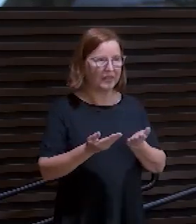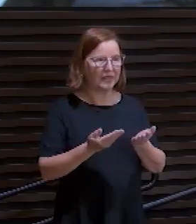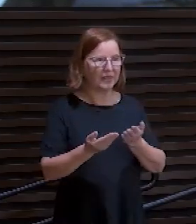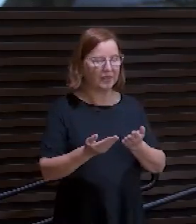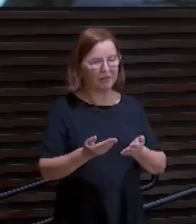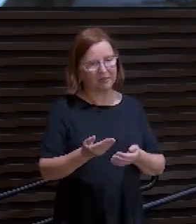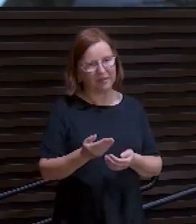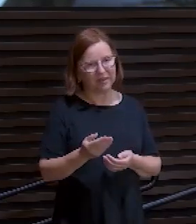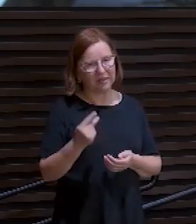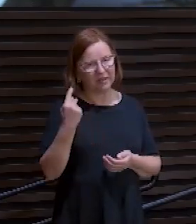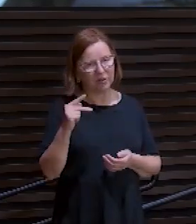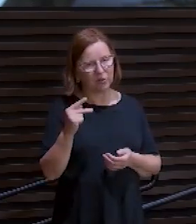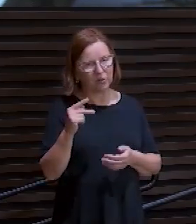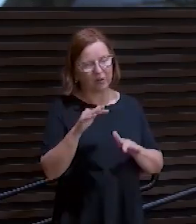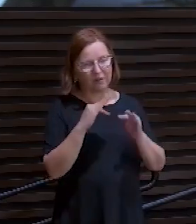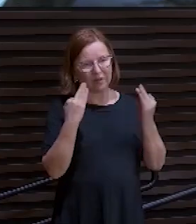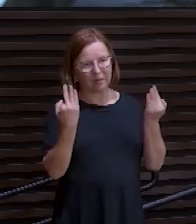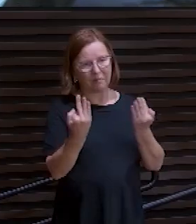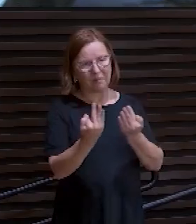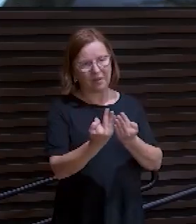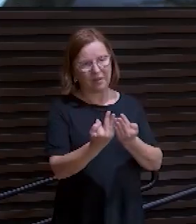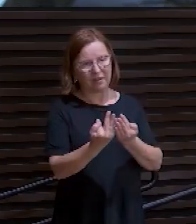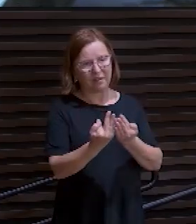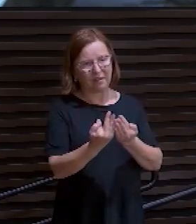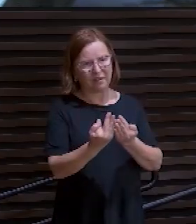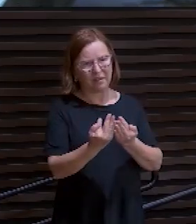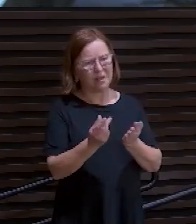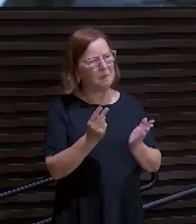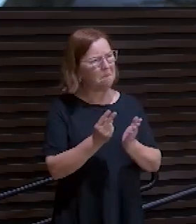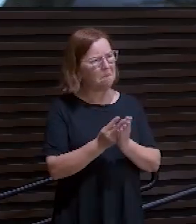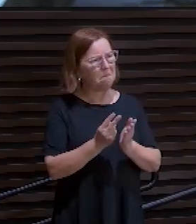Ainda que eles não estejam conscientes do meu serviço.